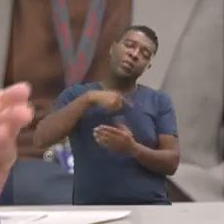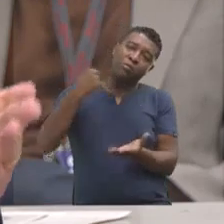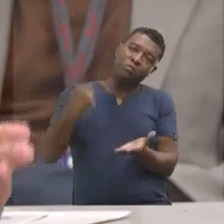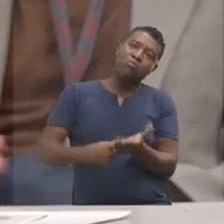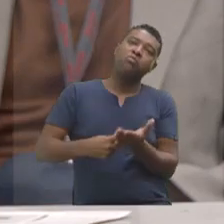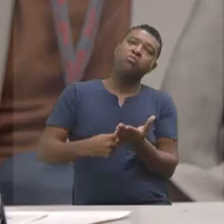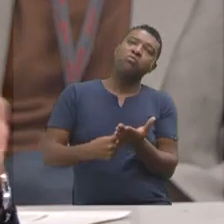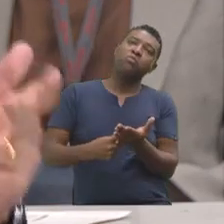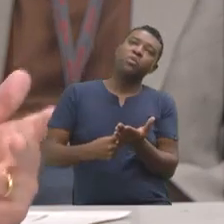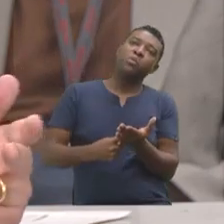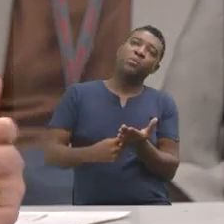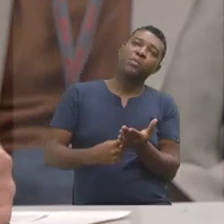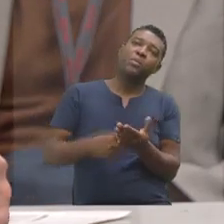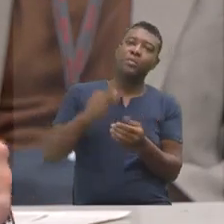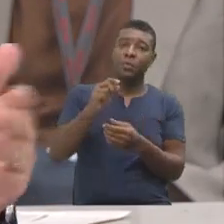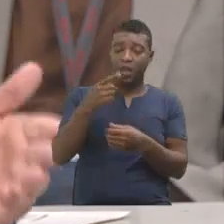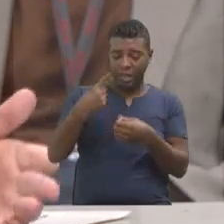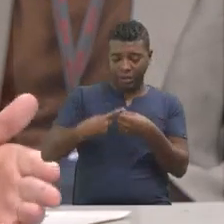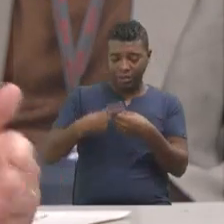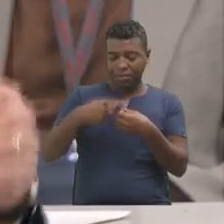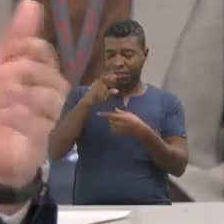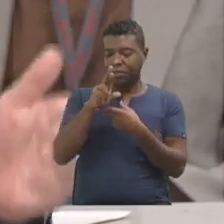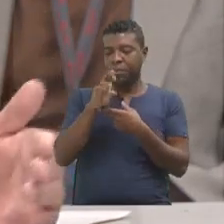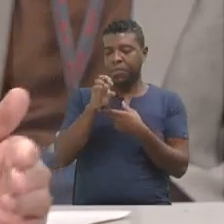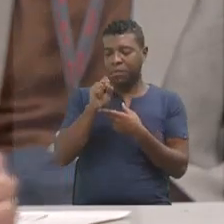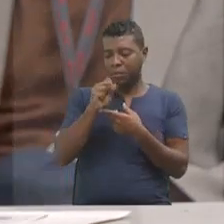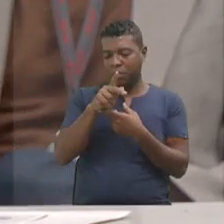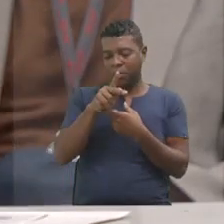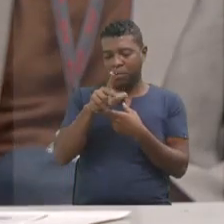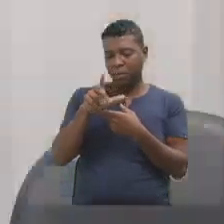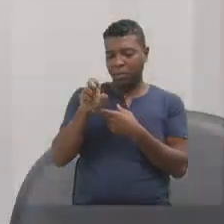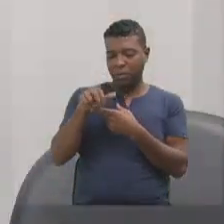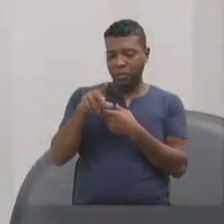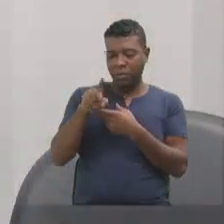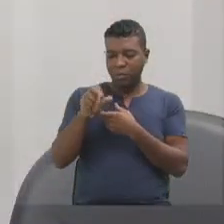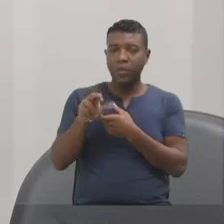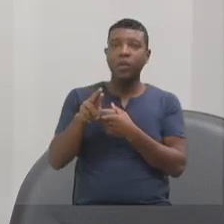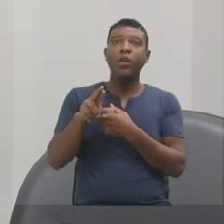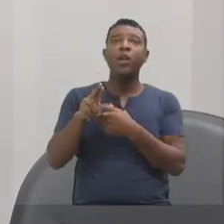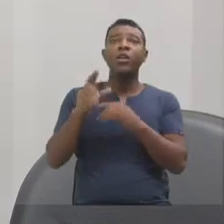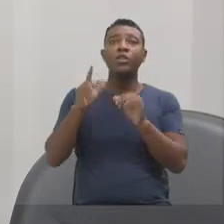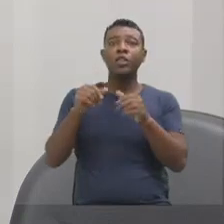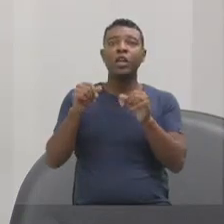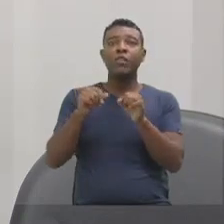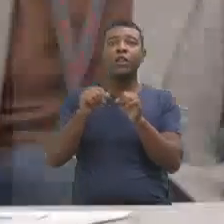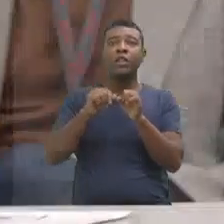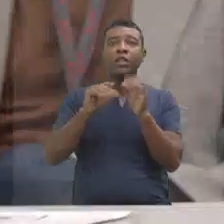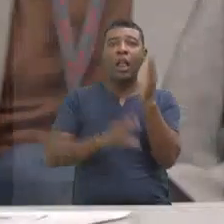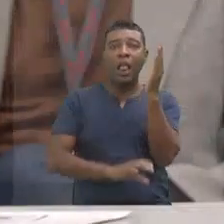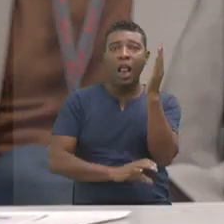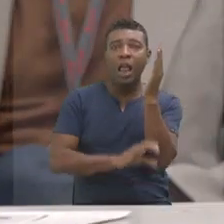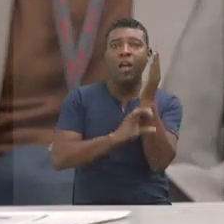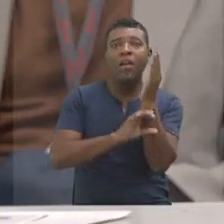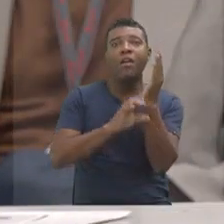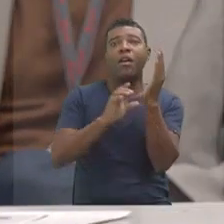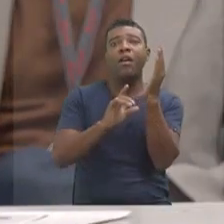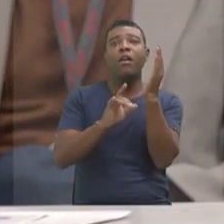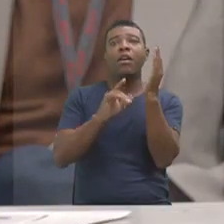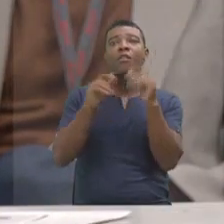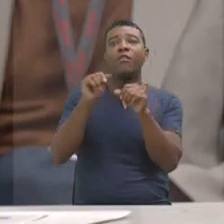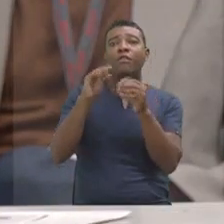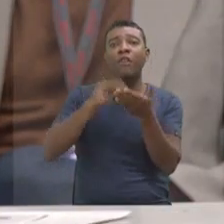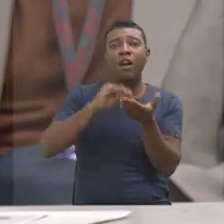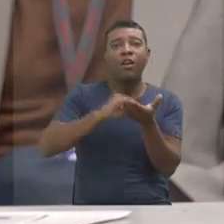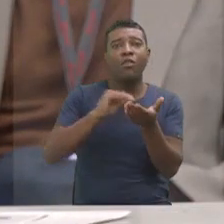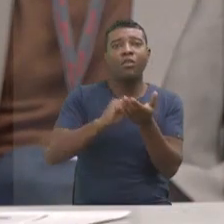O esplendor nós fizemos a primeira etapa do elevador mas agora falta climatização e a gente vai continuar andando com isso